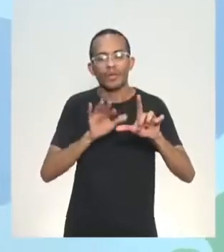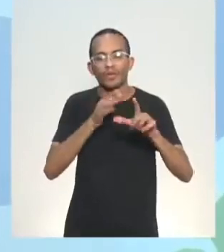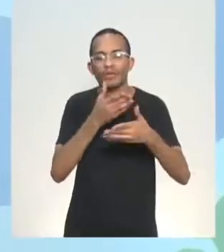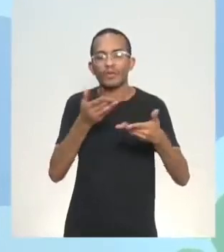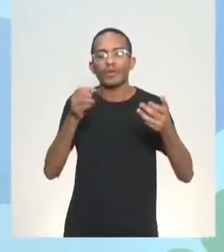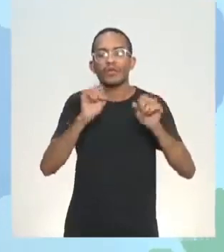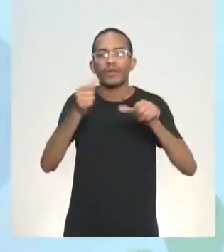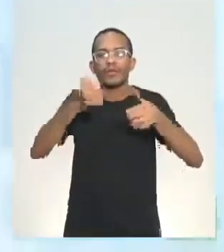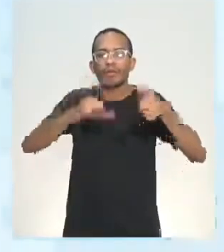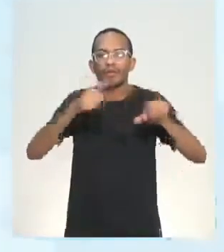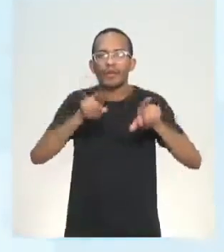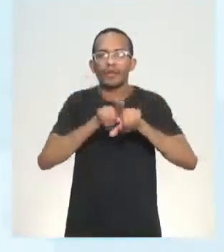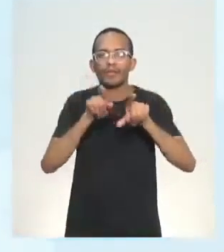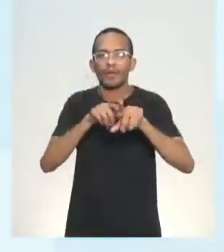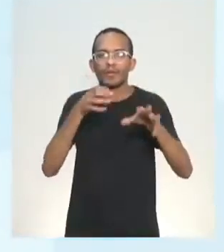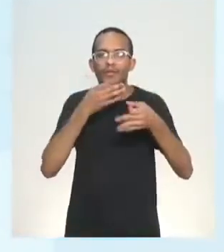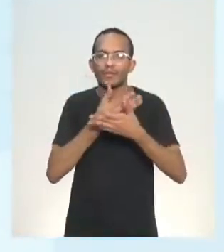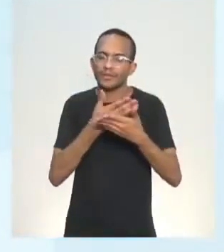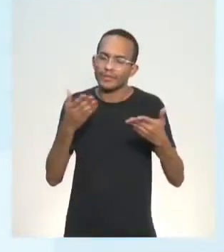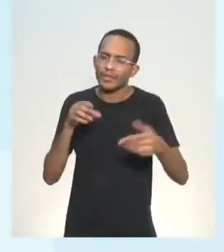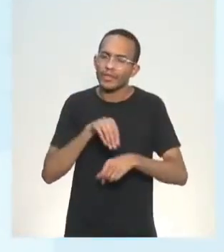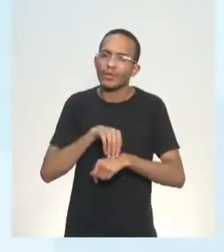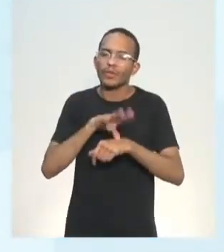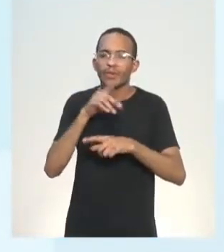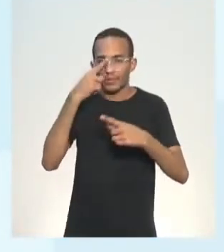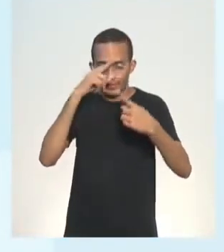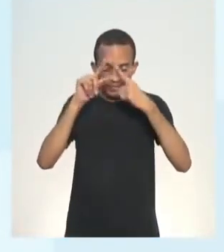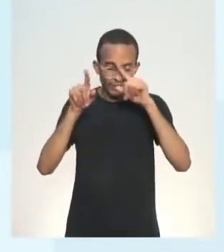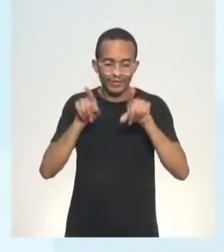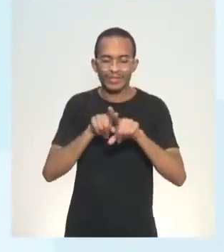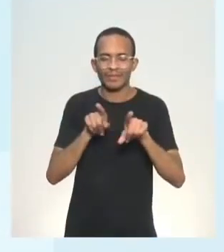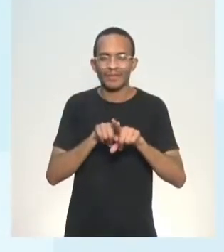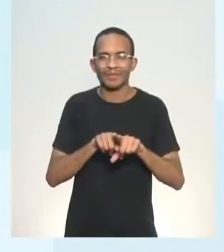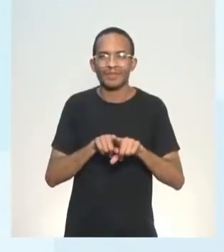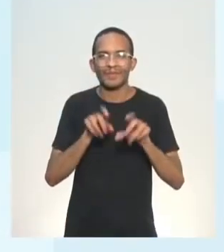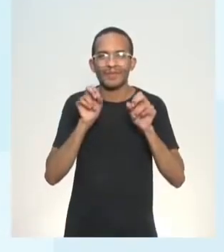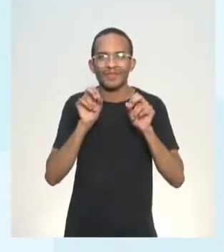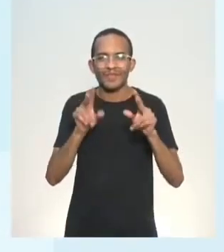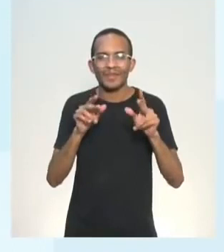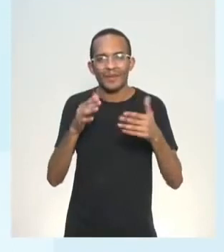que vocês possam colocar aí suas sugestões e dúvidas sobre a nossa aula,